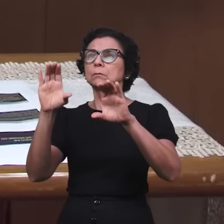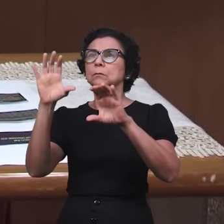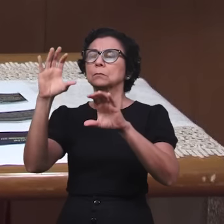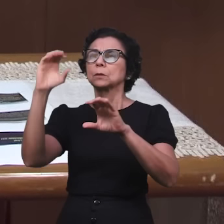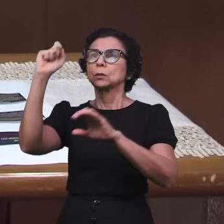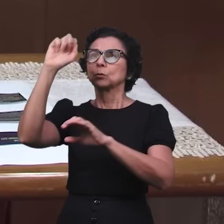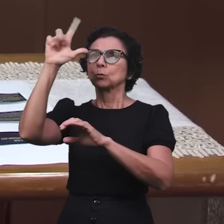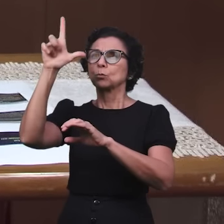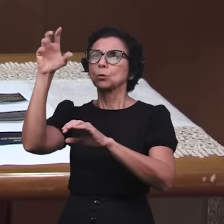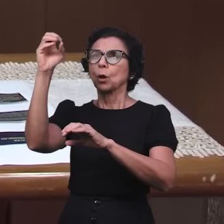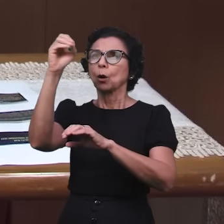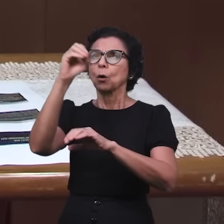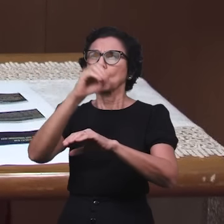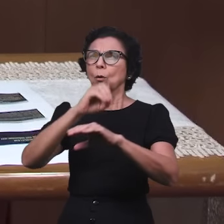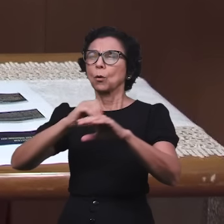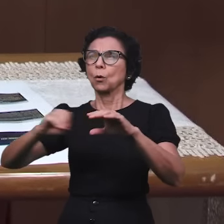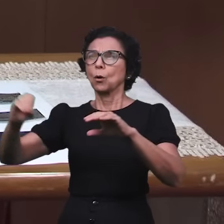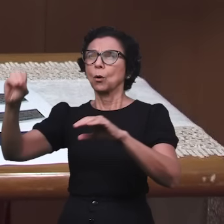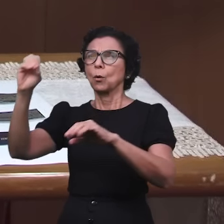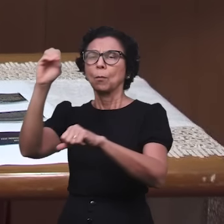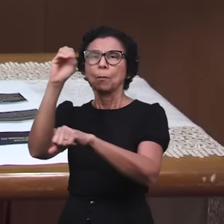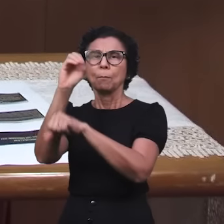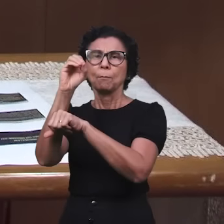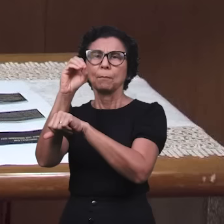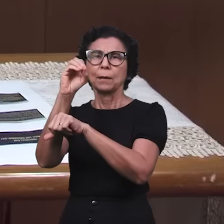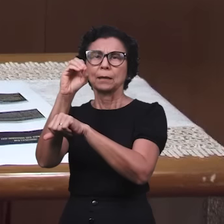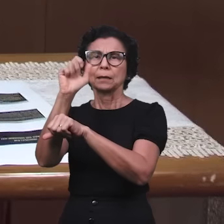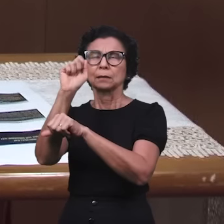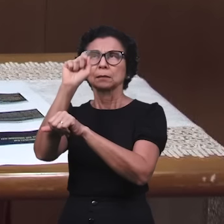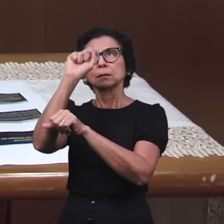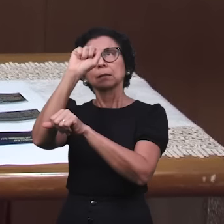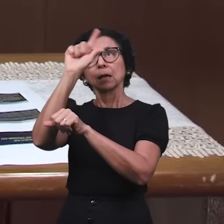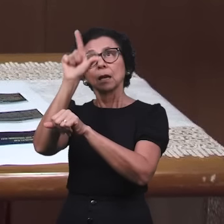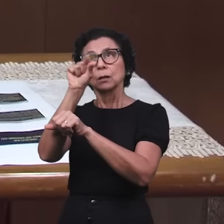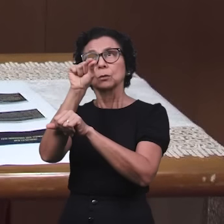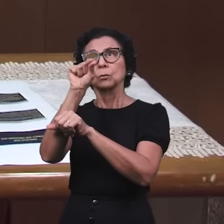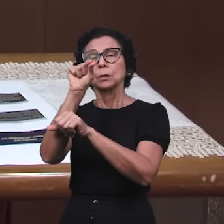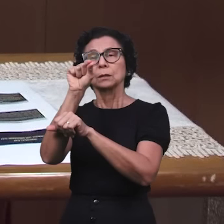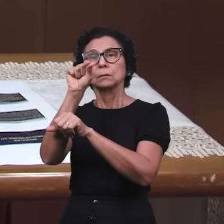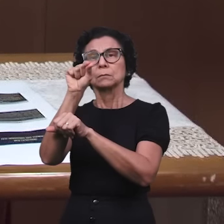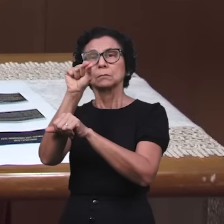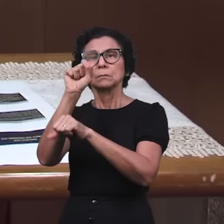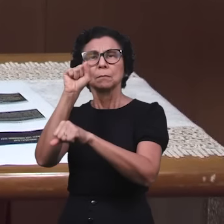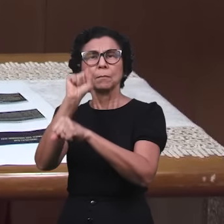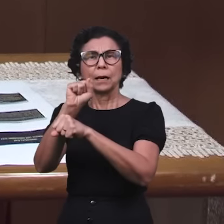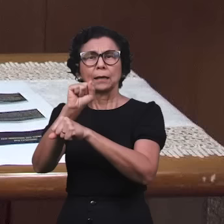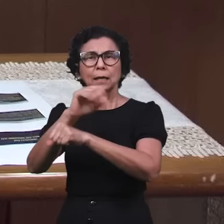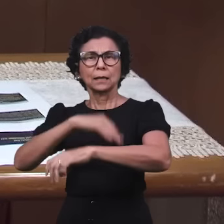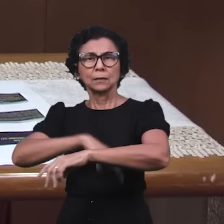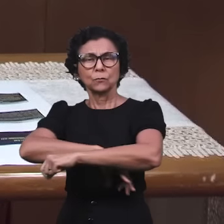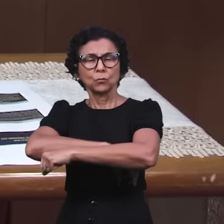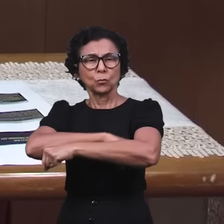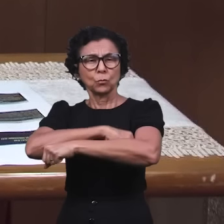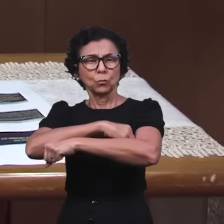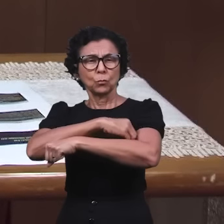Gibeão, e a lua no vale de Aijalon, e o sol não se pôs por quase um dia